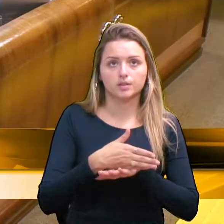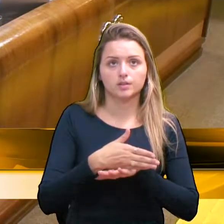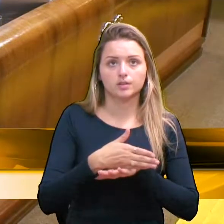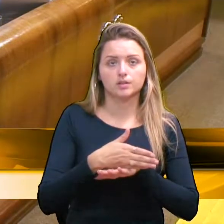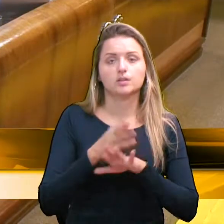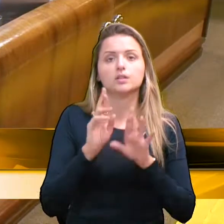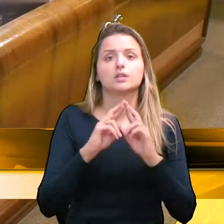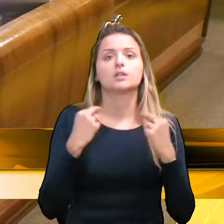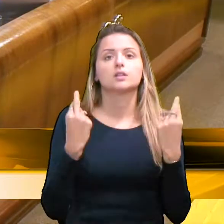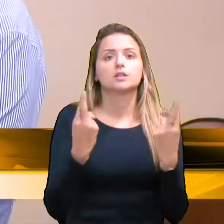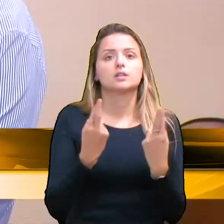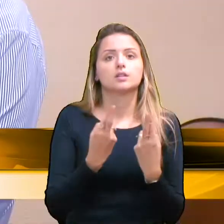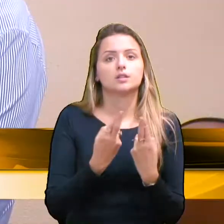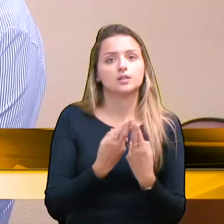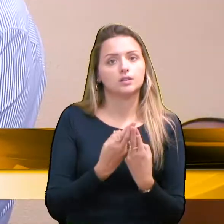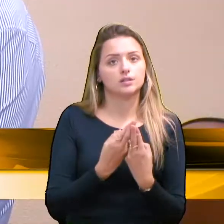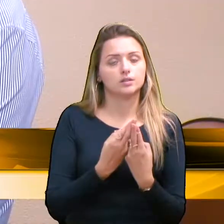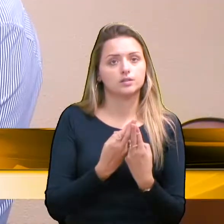reunião de